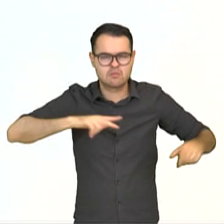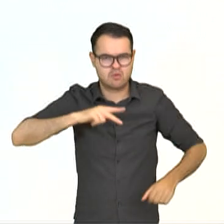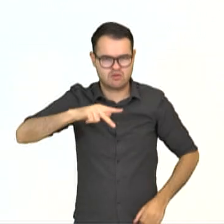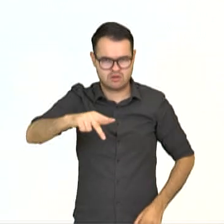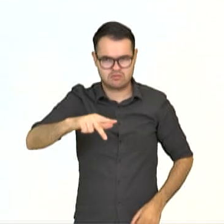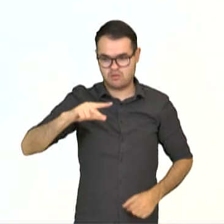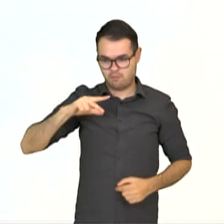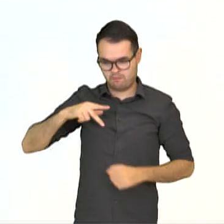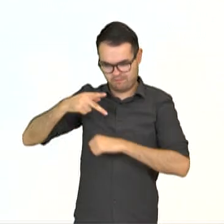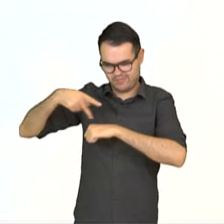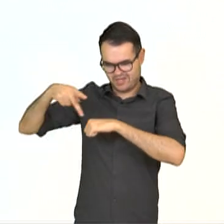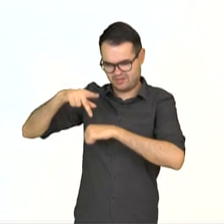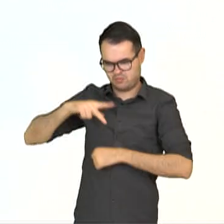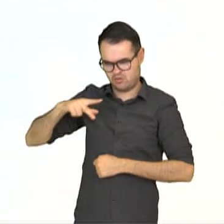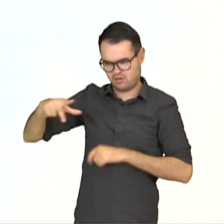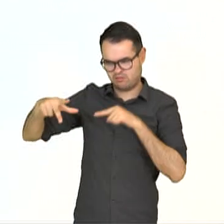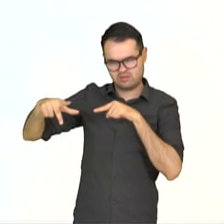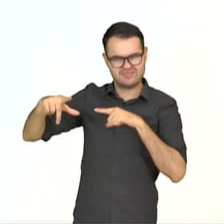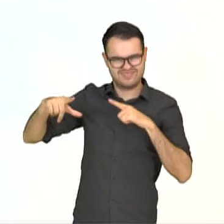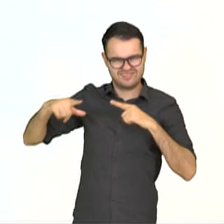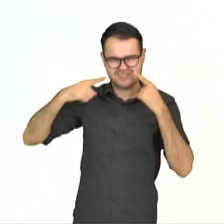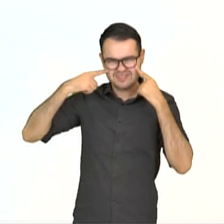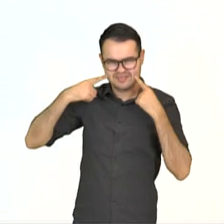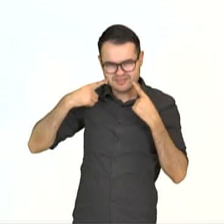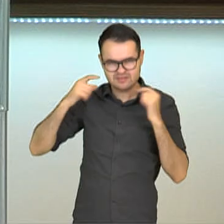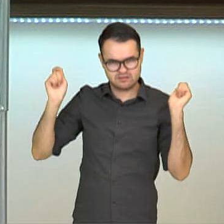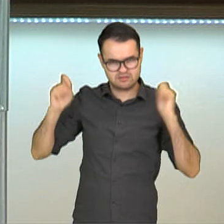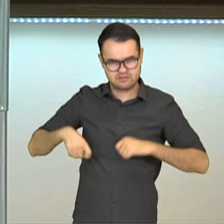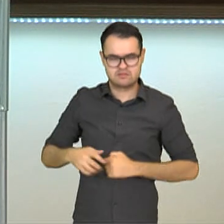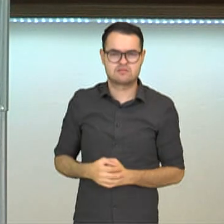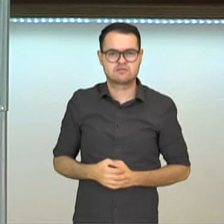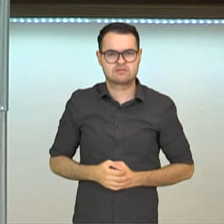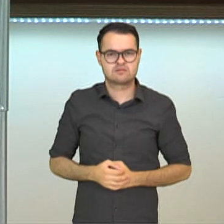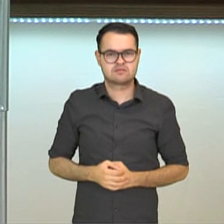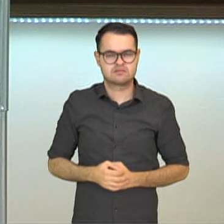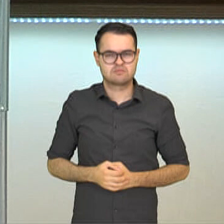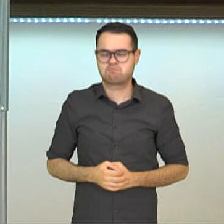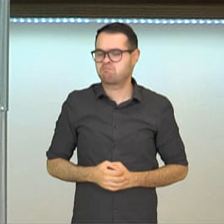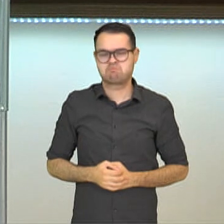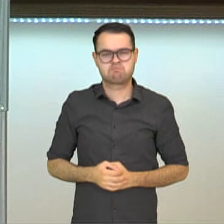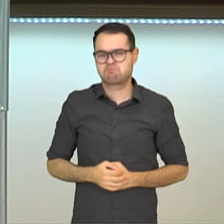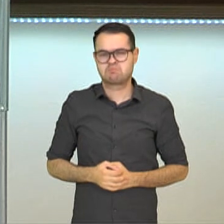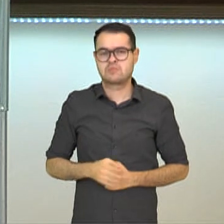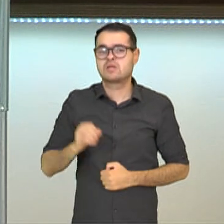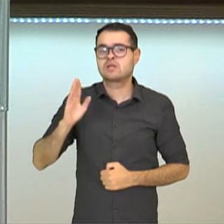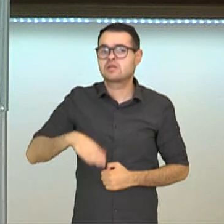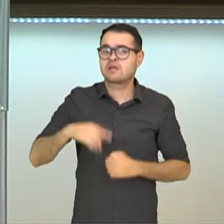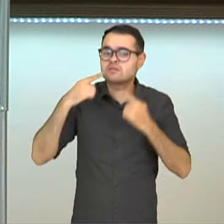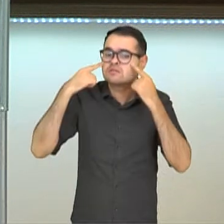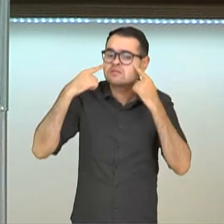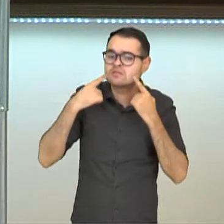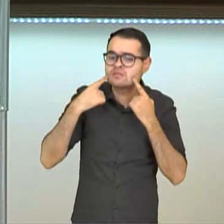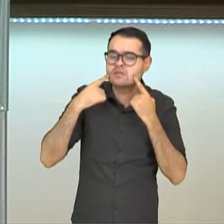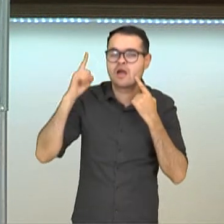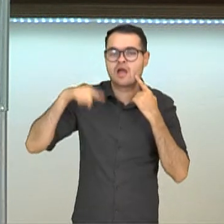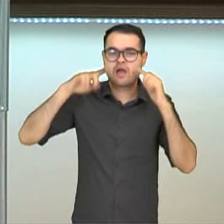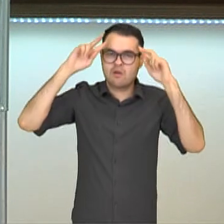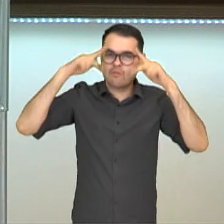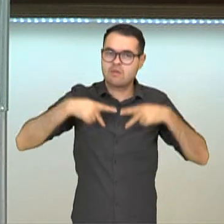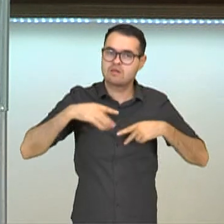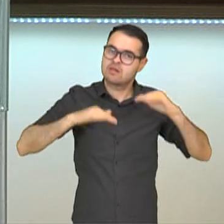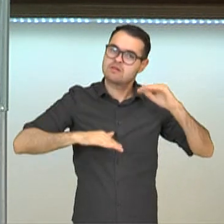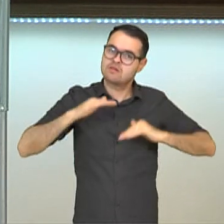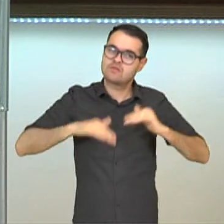tenha lágrimas? Portugal é um país. É possível um país ter lágrimas? Não, quem tem lágrimas são os seres humanos. Talvez